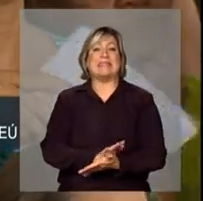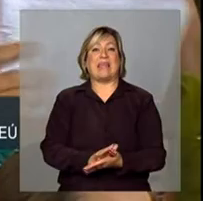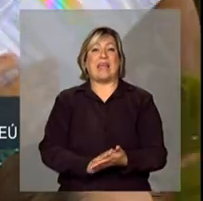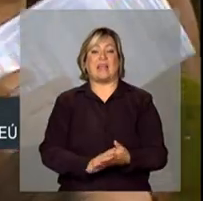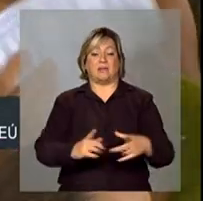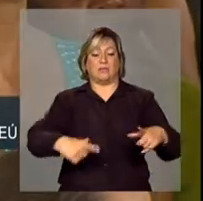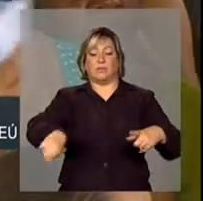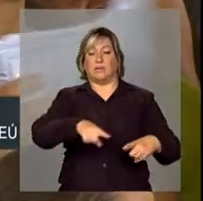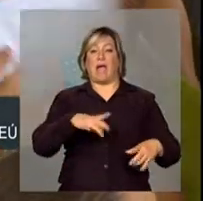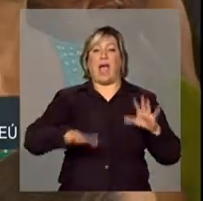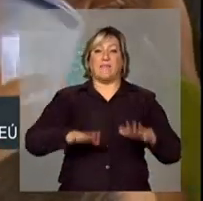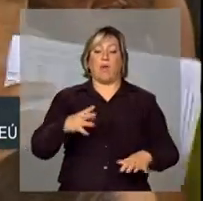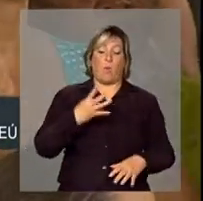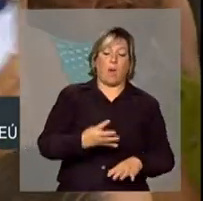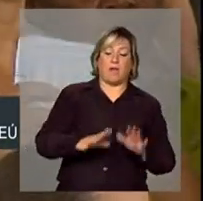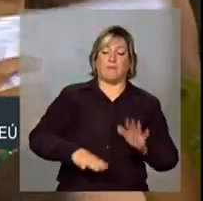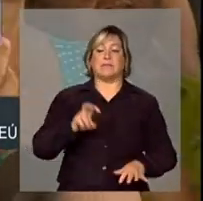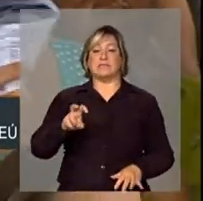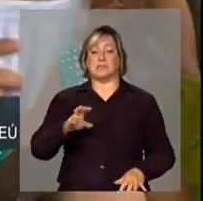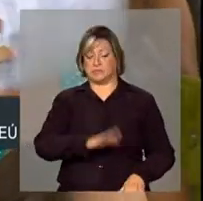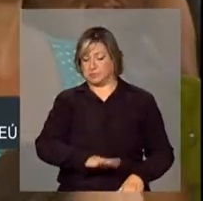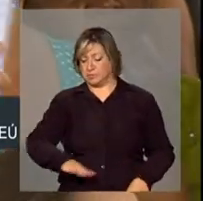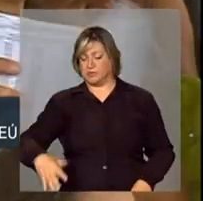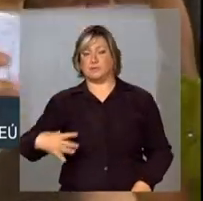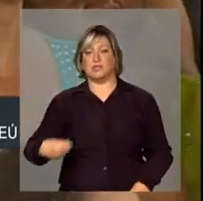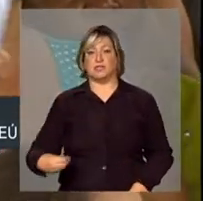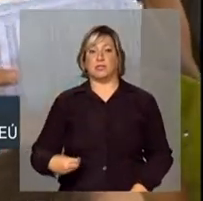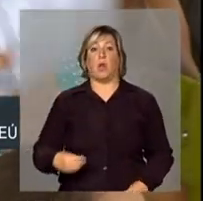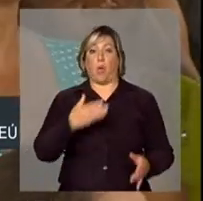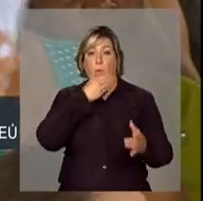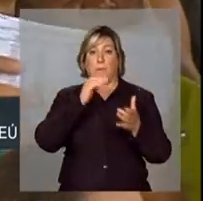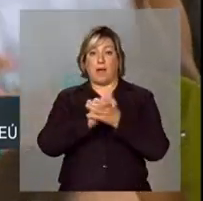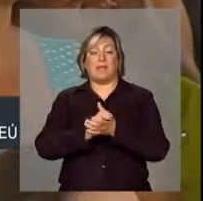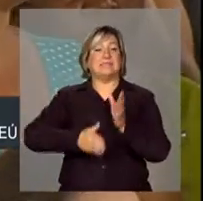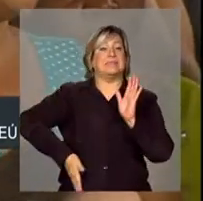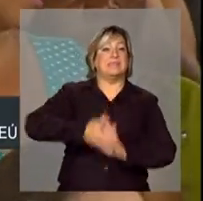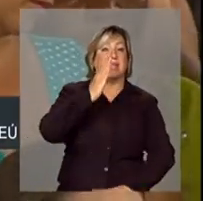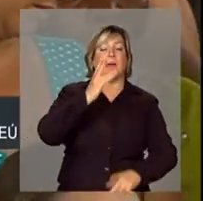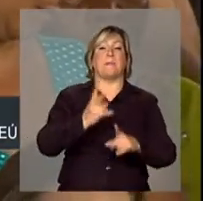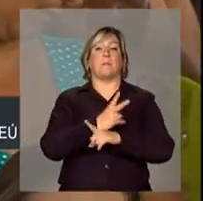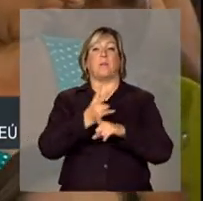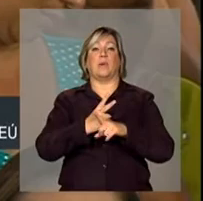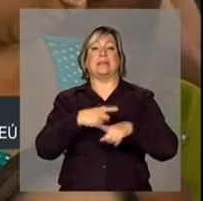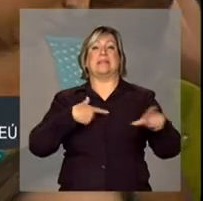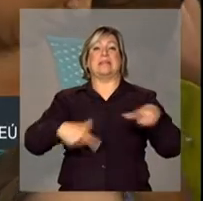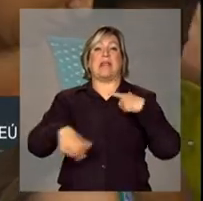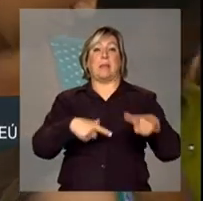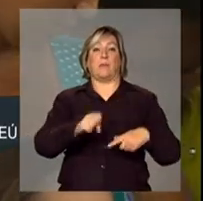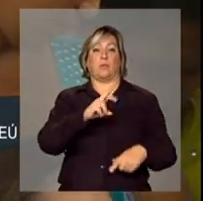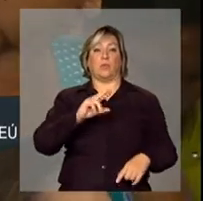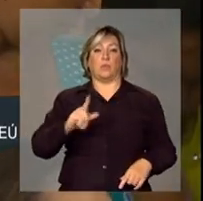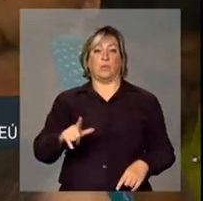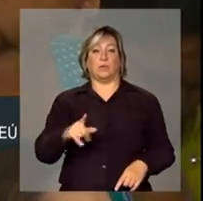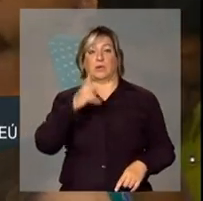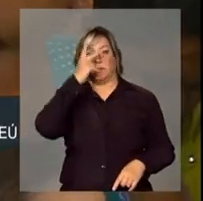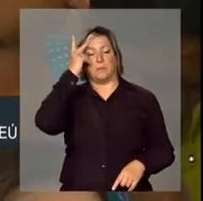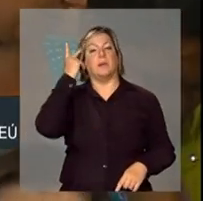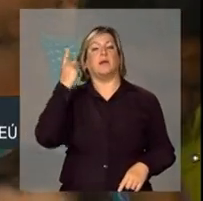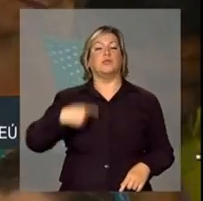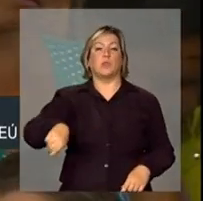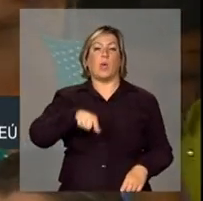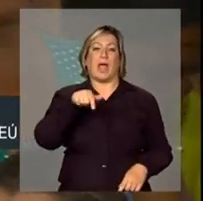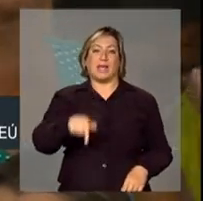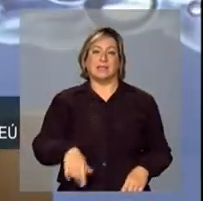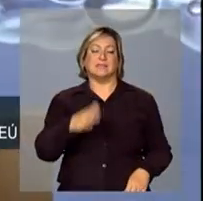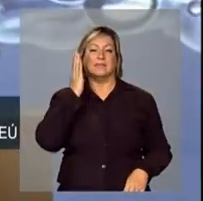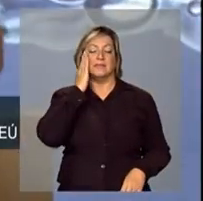4, 5 meninos? O marido muitas vezes sai para ir buscar trabalho no sul, como se chama aqui, e chega